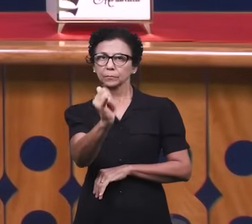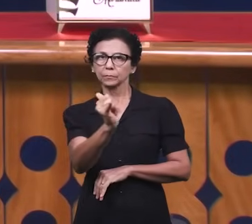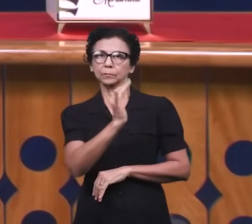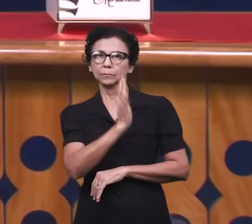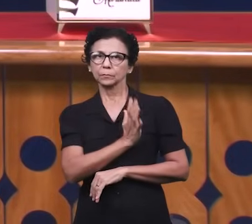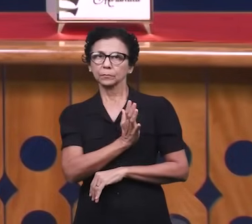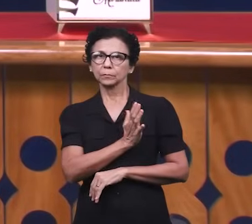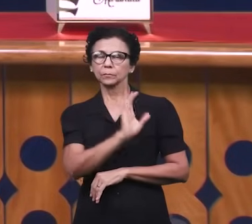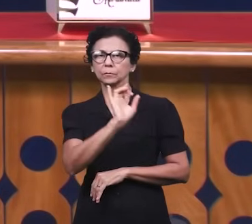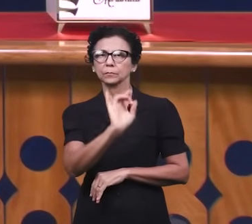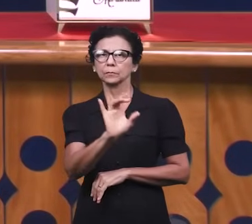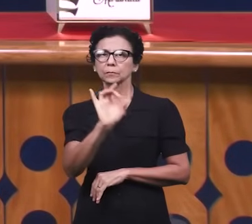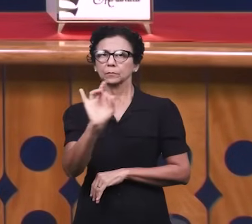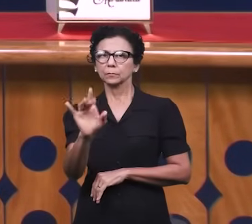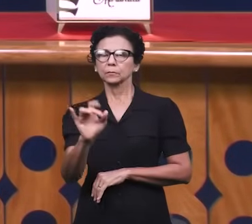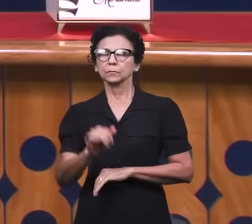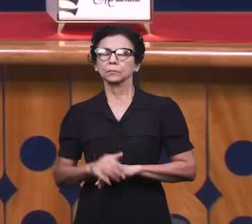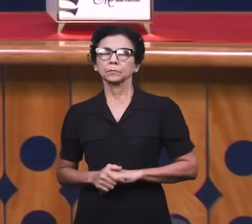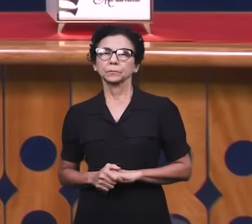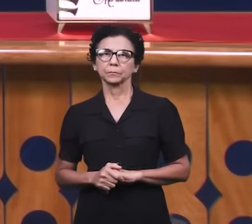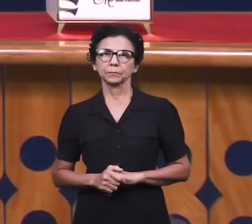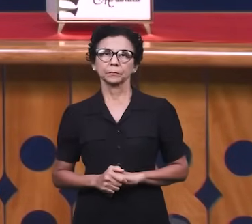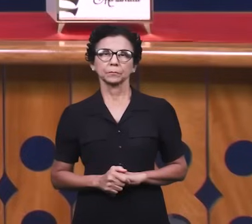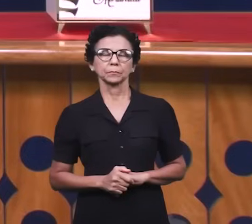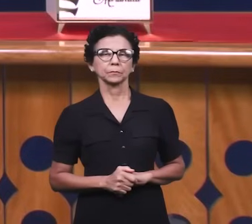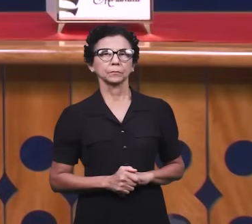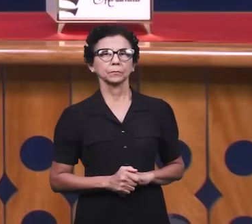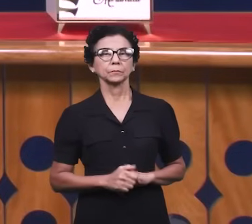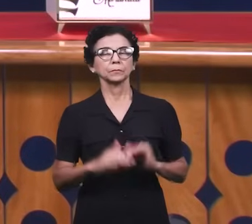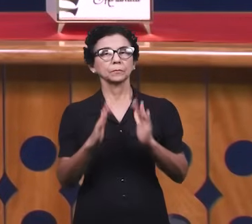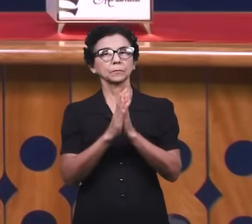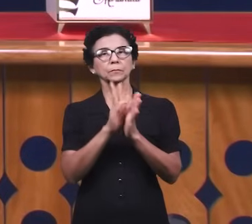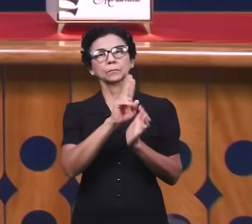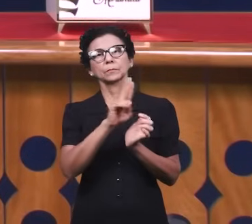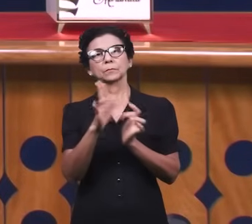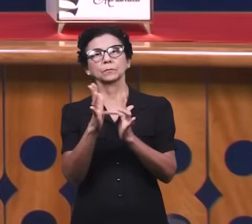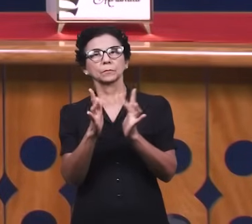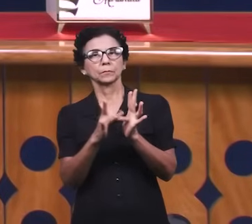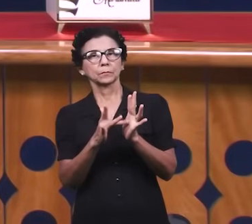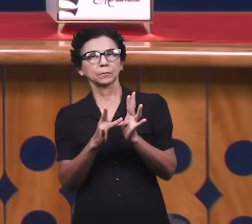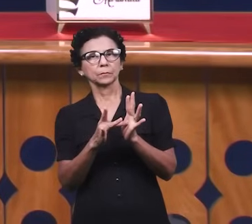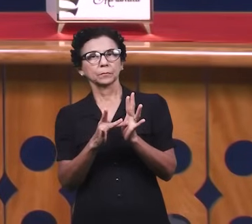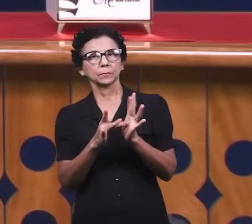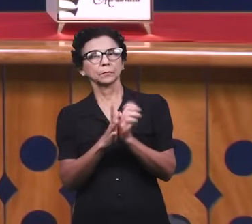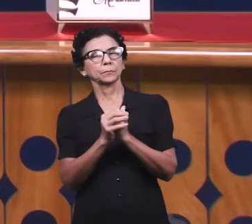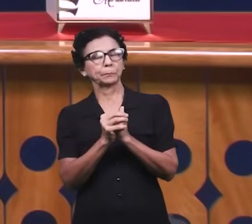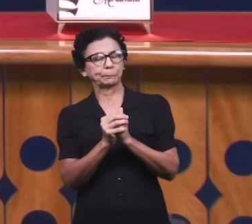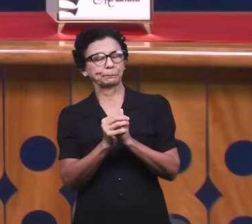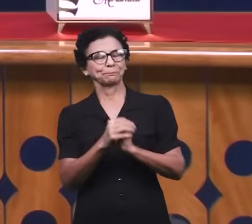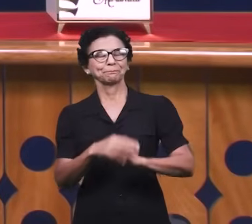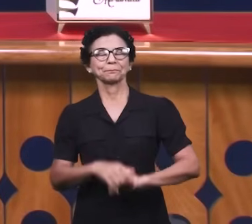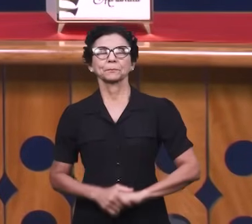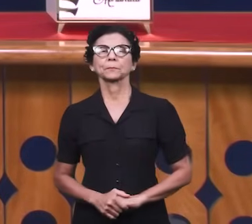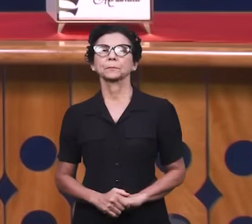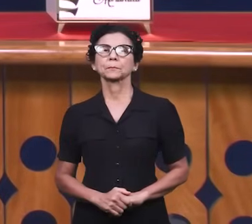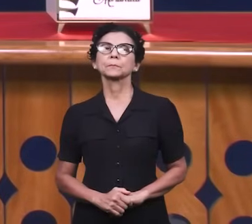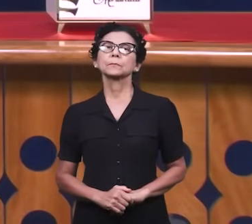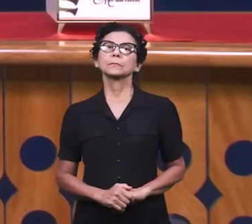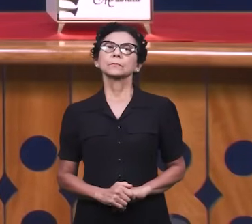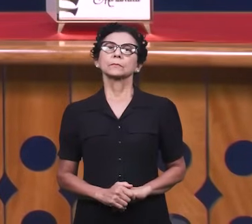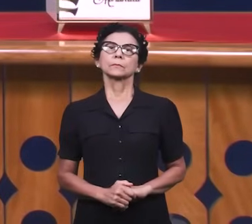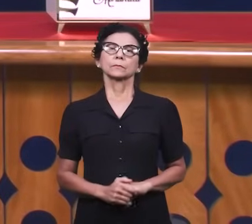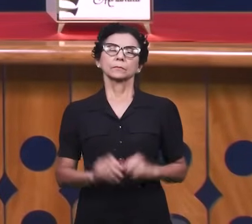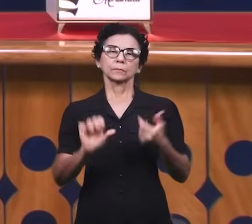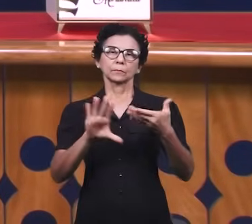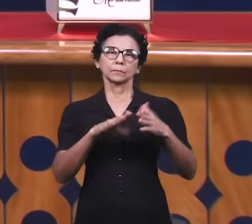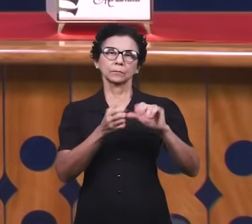coração, operando em todos os atos deste culto. Oramos em nome de Jesus. Amém. Estaremos cantando